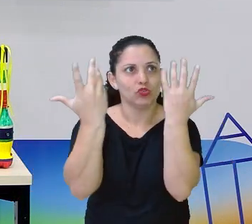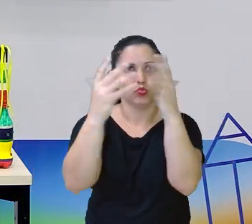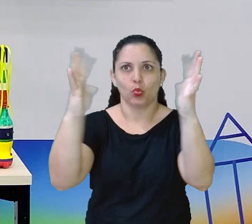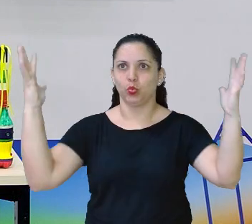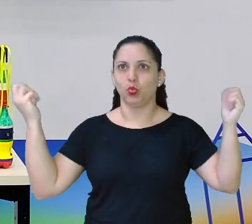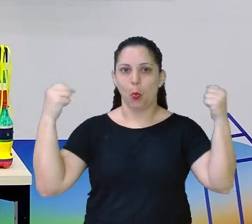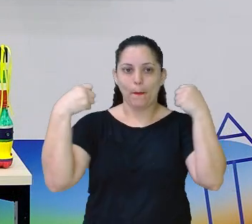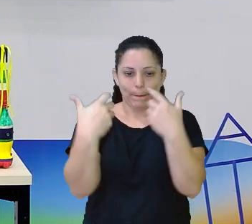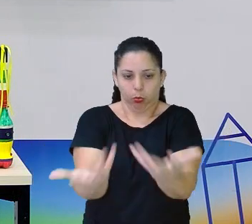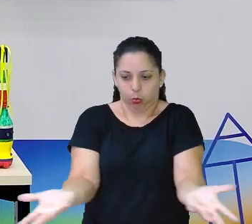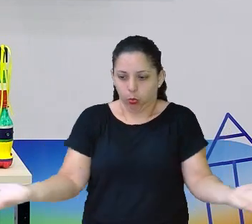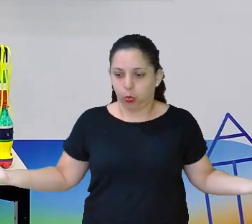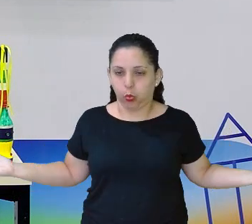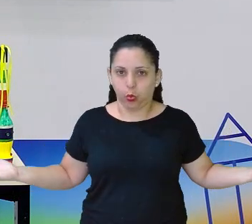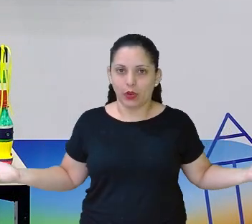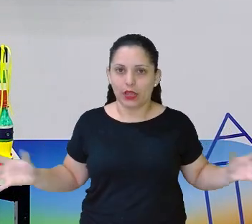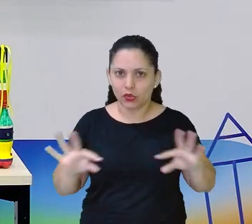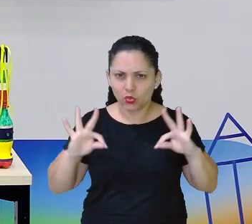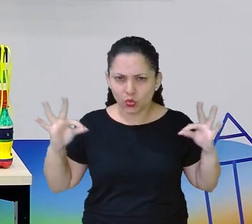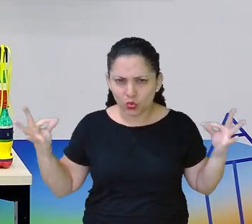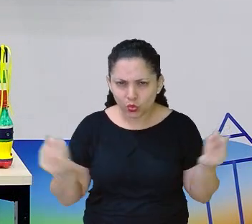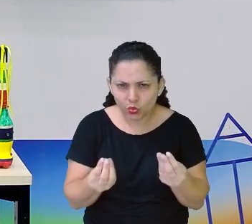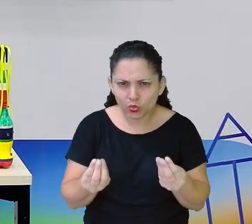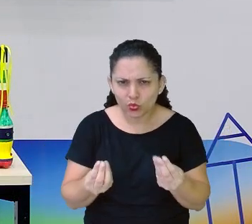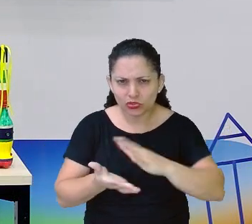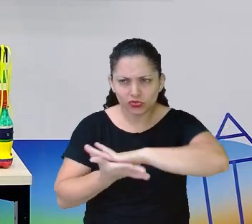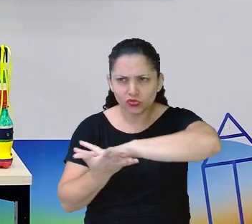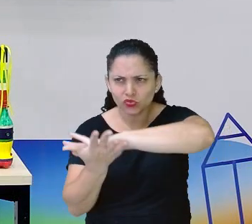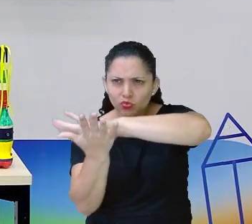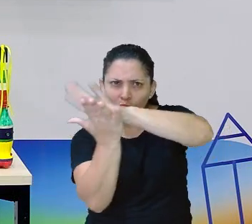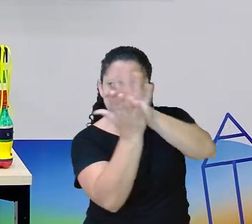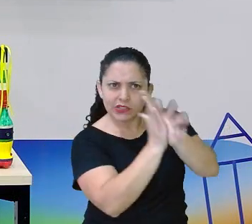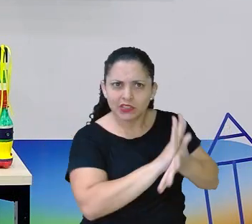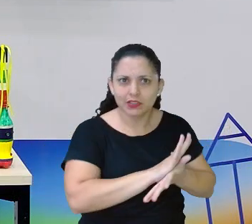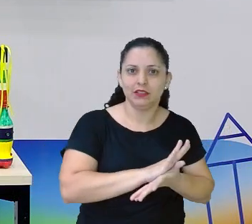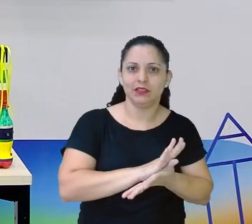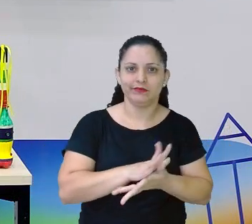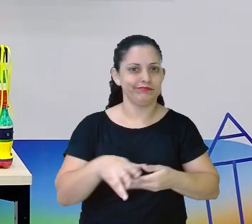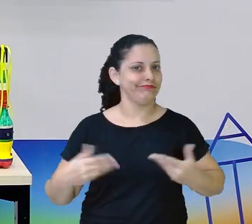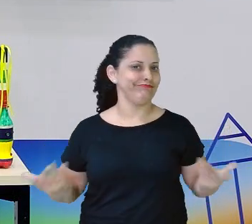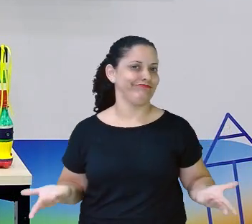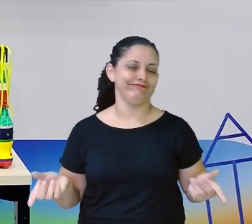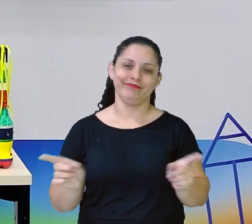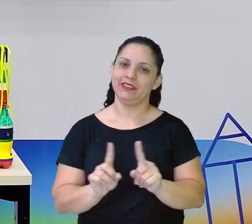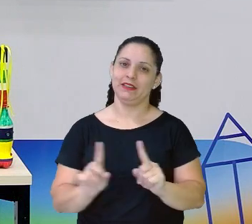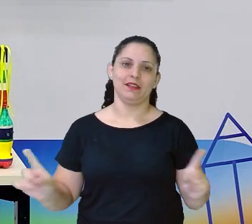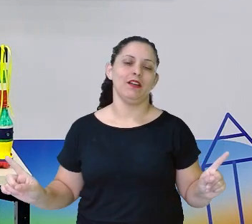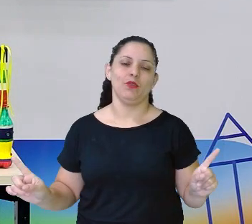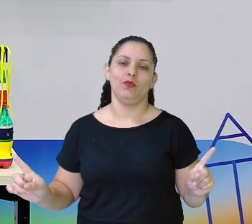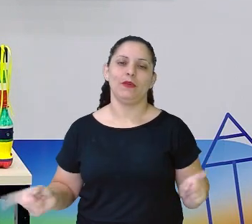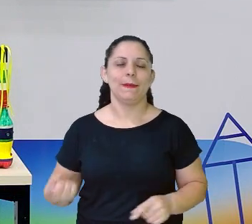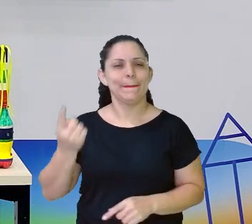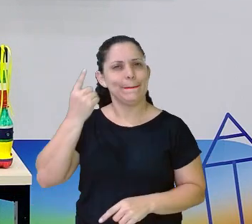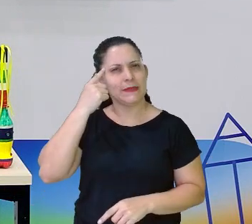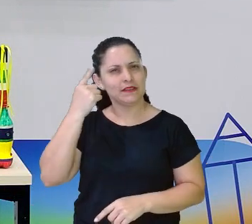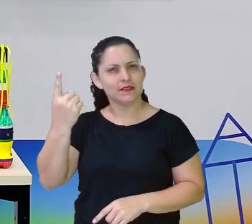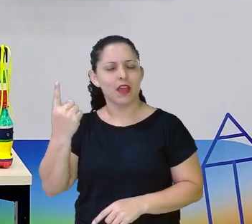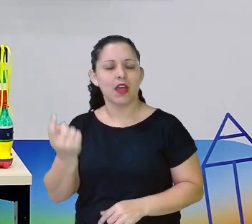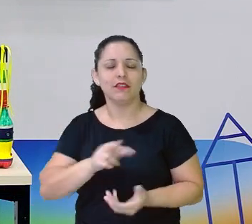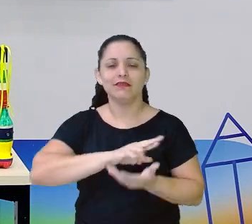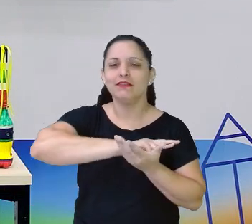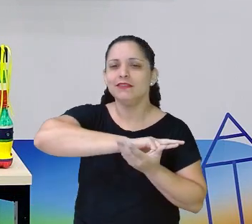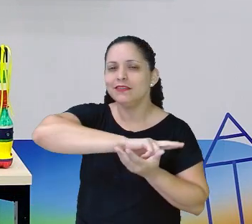mundo para atender essas necessidades? E aí, como é que fica? Não, a gente não vai fazer isso, a gente vai pensar em